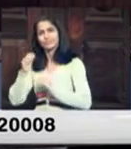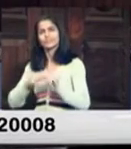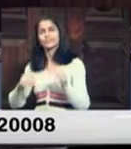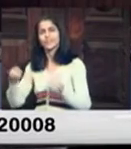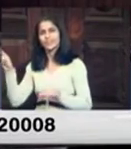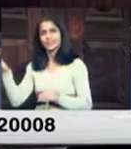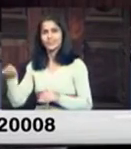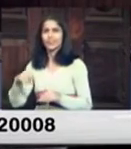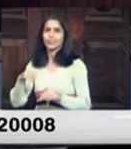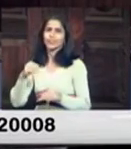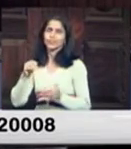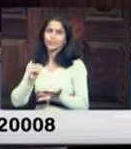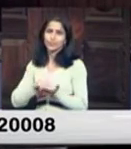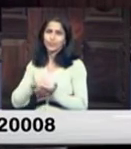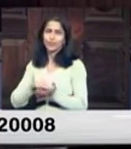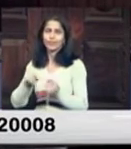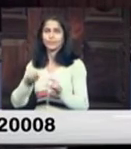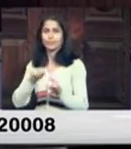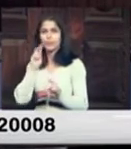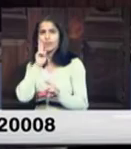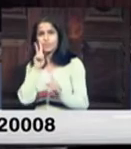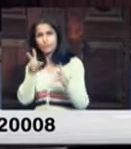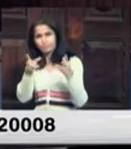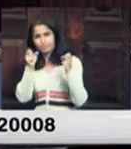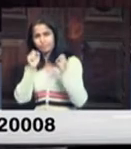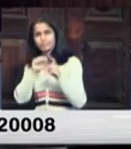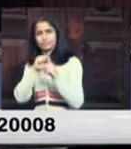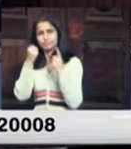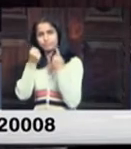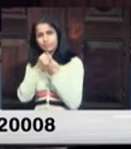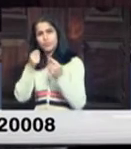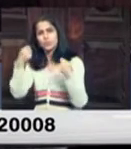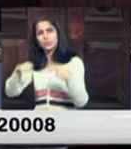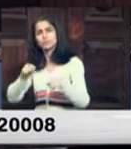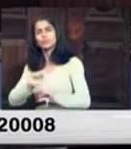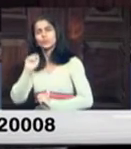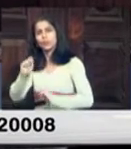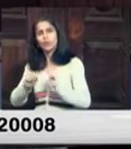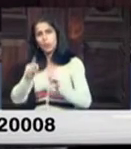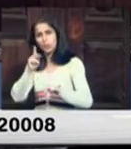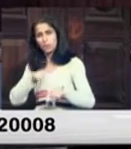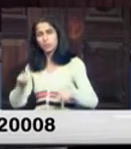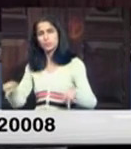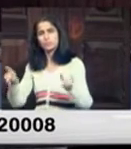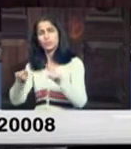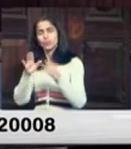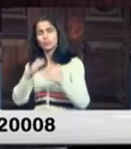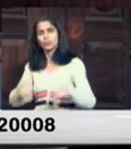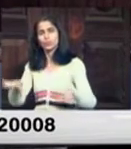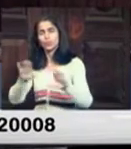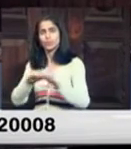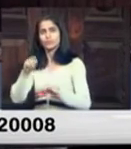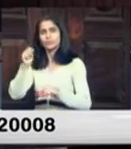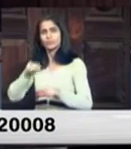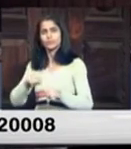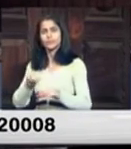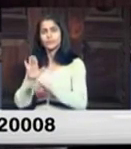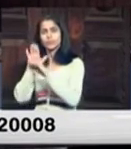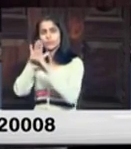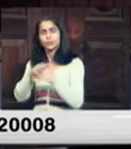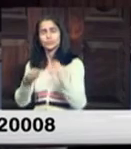demandas sociais. Portanto, nós precisamos pressionar aqui da Assembleia, a Comissão de Educação, mas todos os deputados, vários vêm conversando